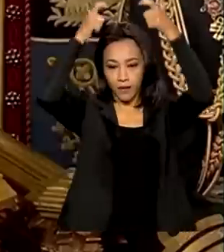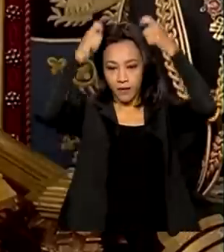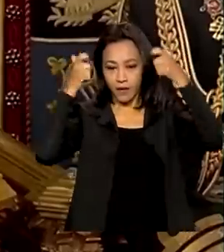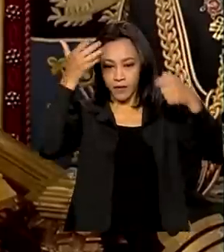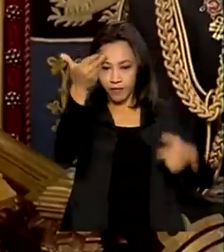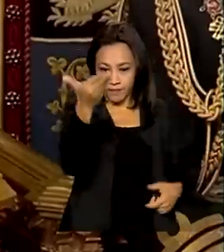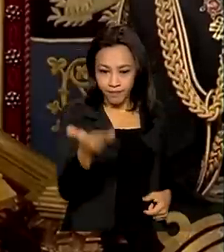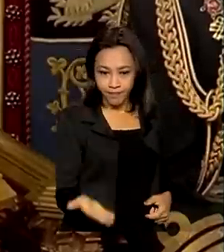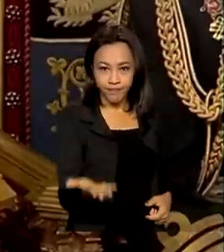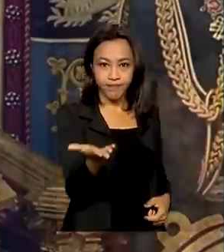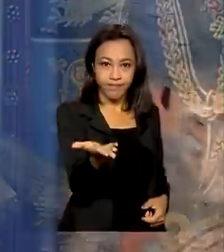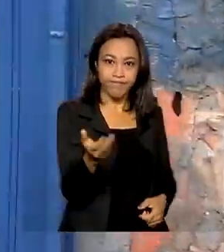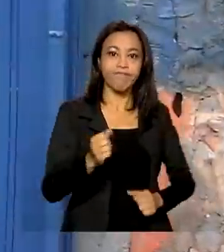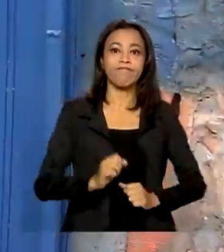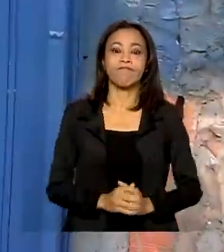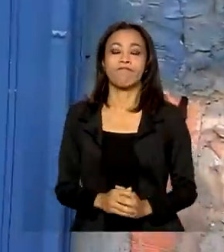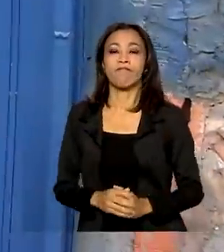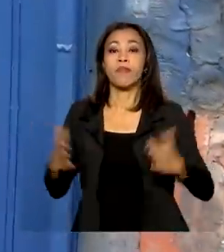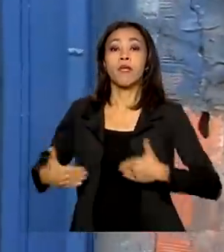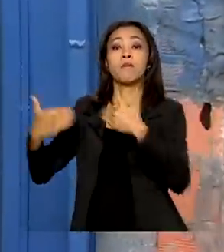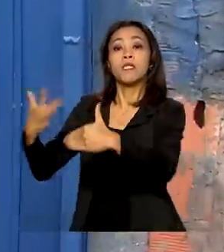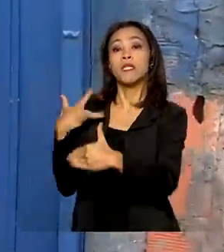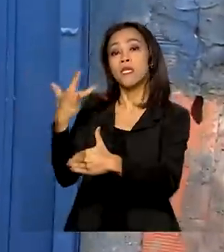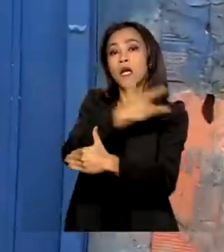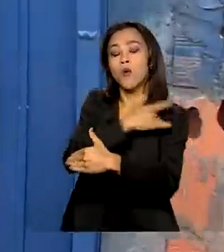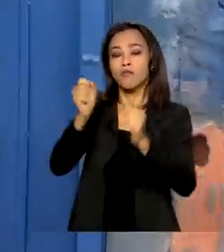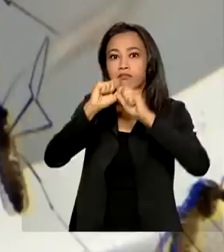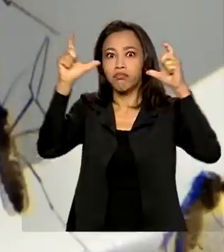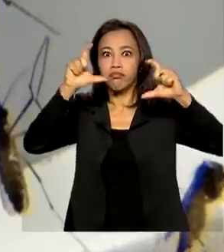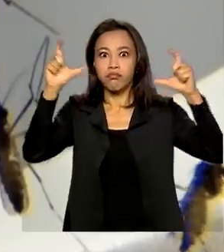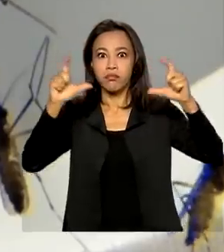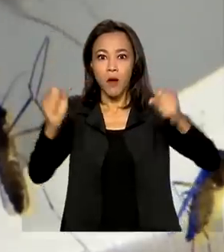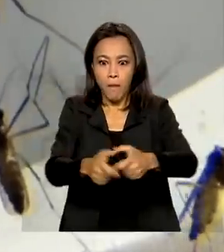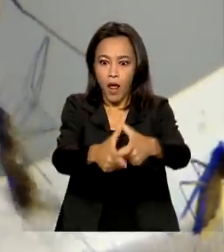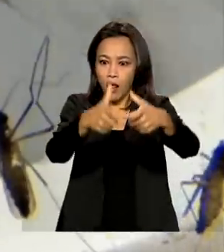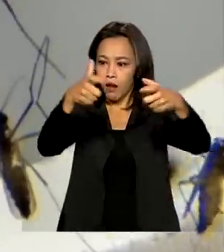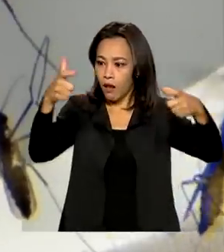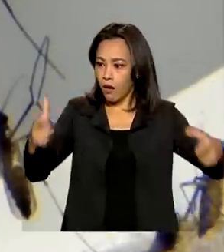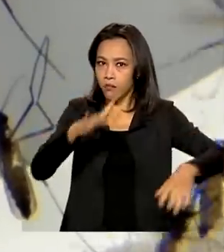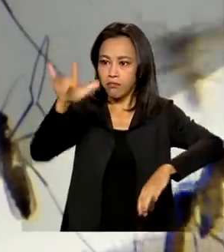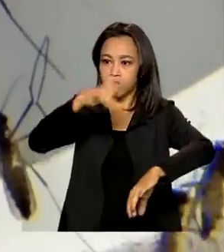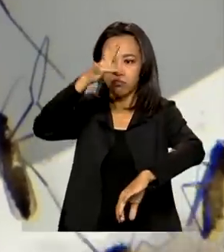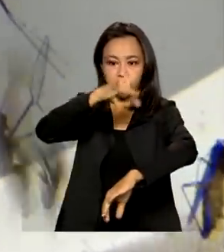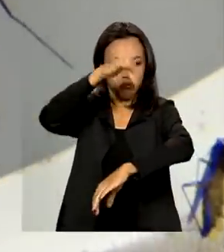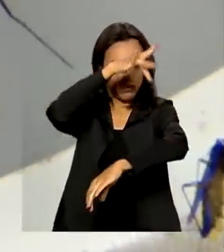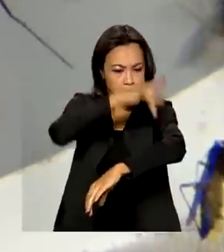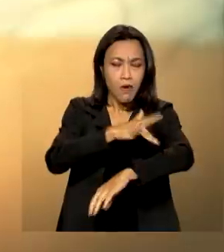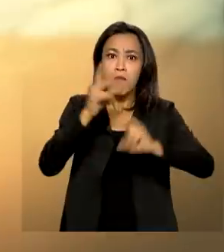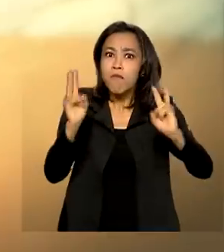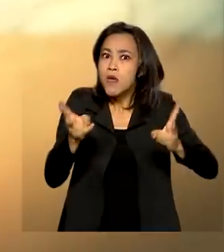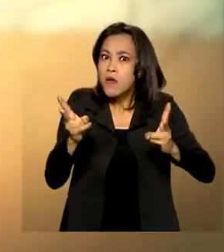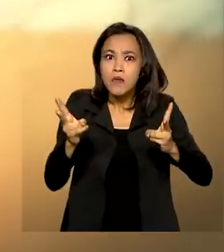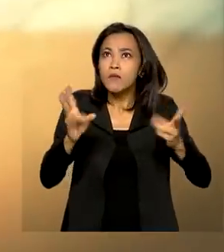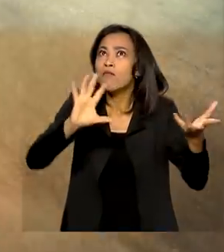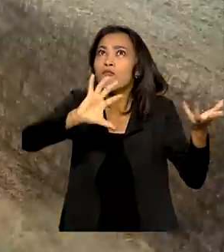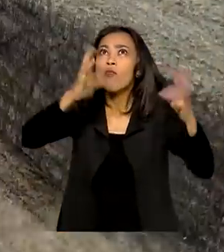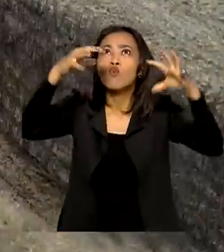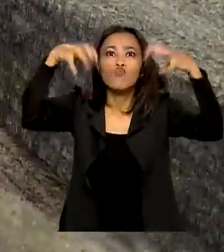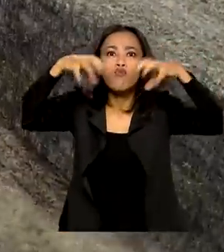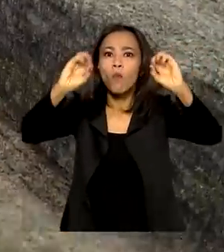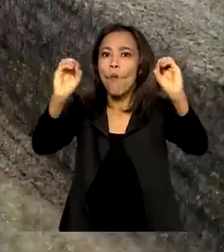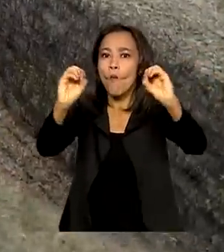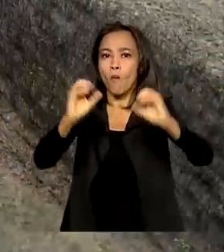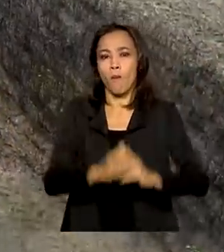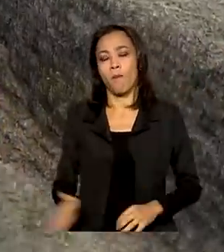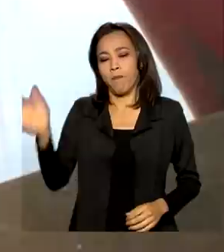II Ministério da Saúde alerta para crescimento da dengue mesmo fora da temporada de chuvas previsão